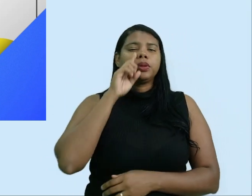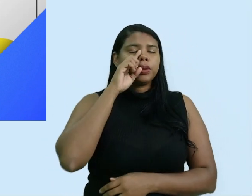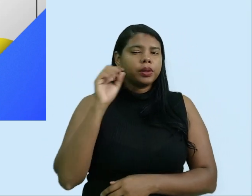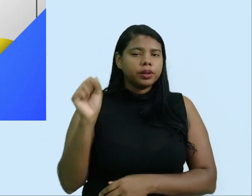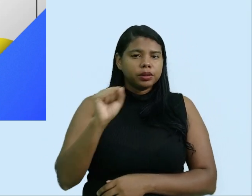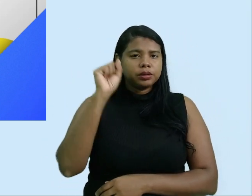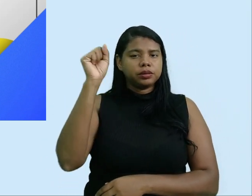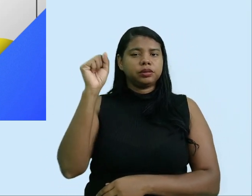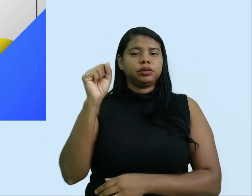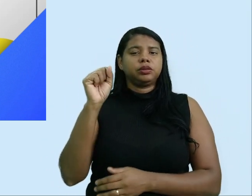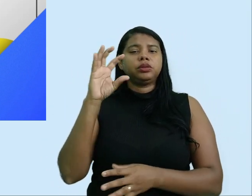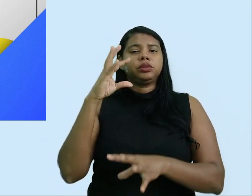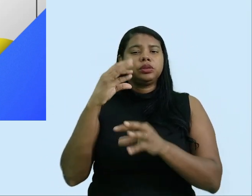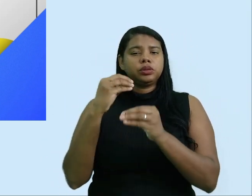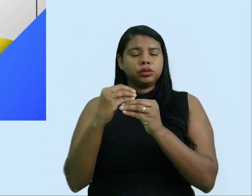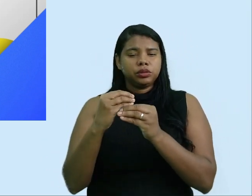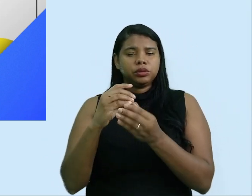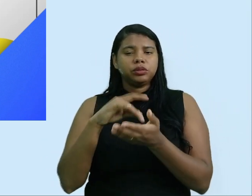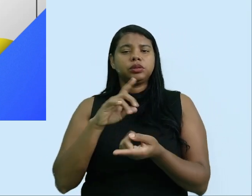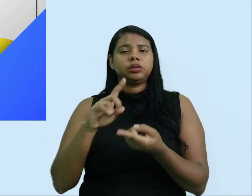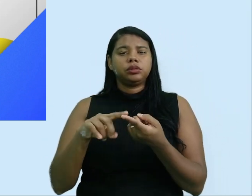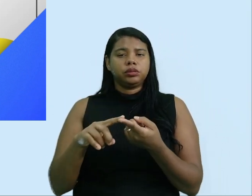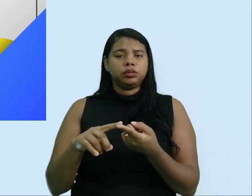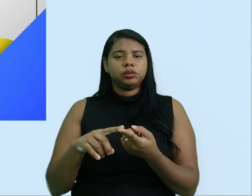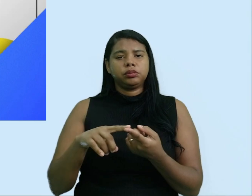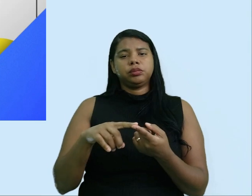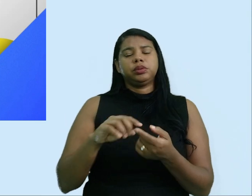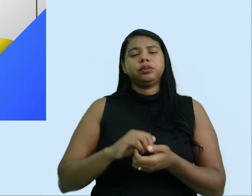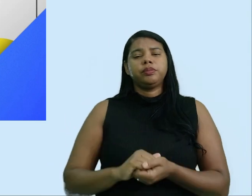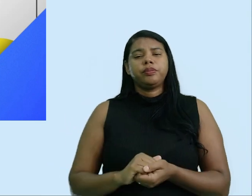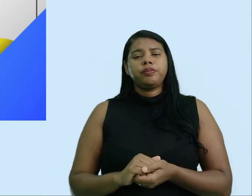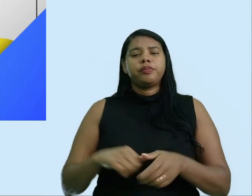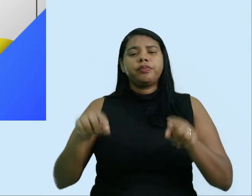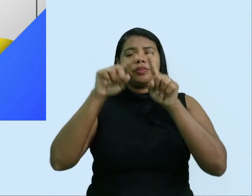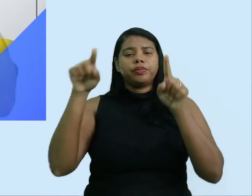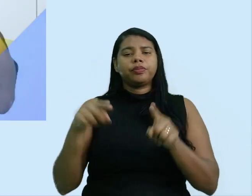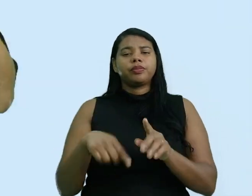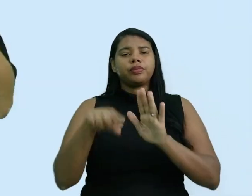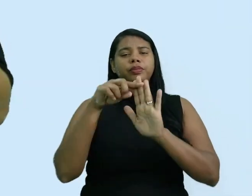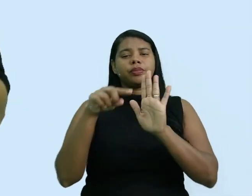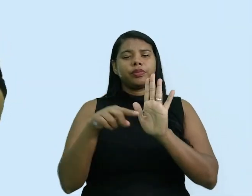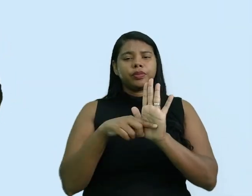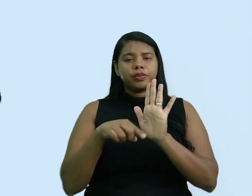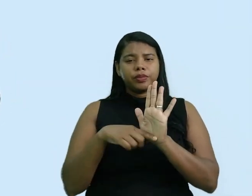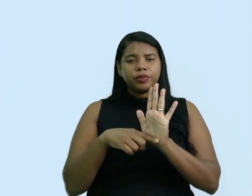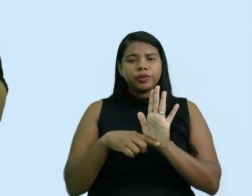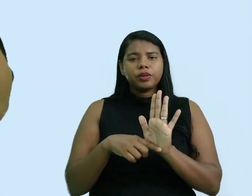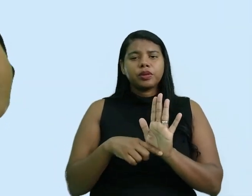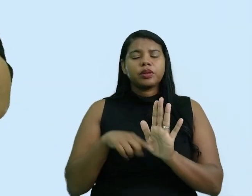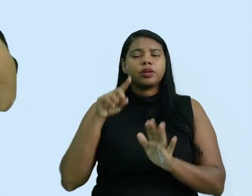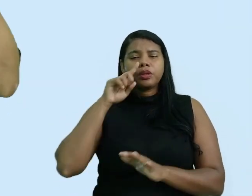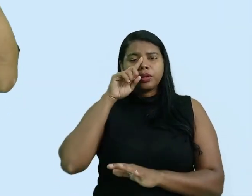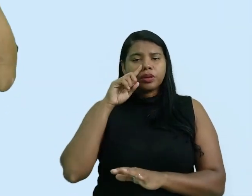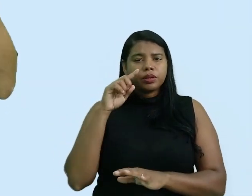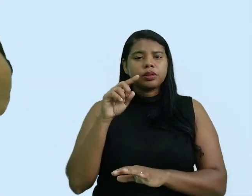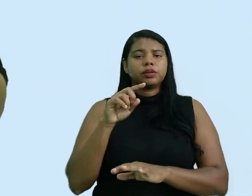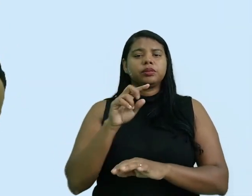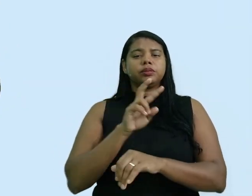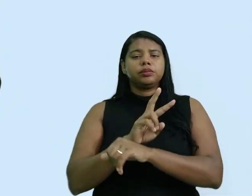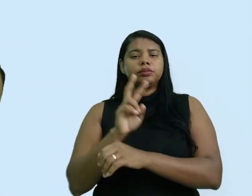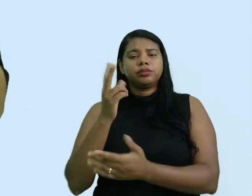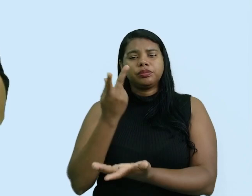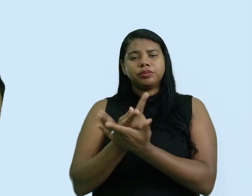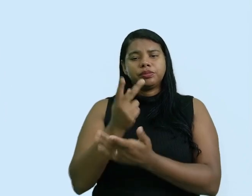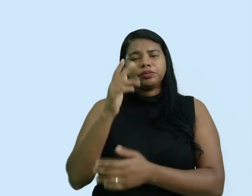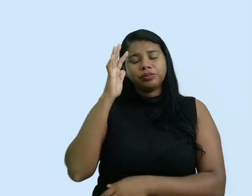ver do que é composto esse inventário mais adiante, e um plano de ação. Feito o inventário do risco, né, a partir dos